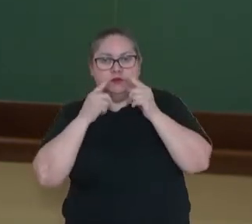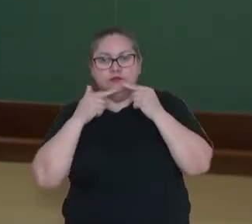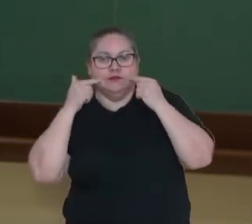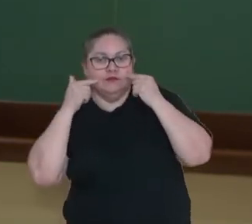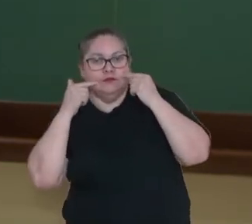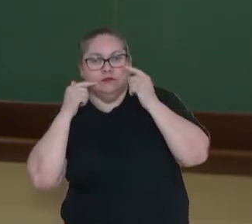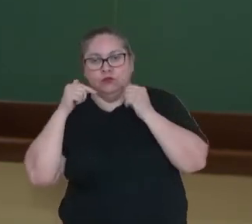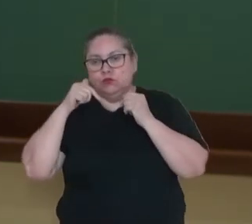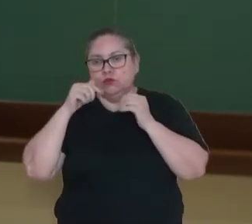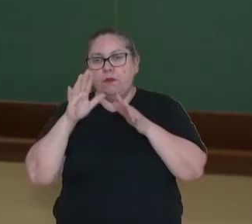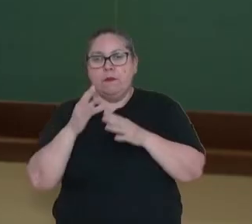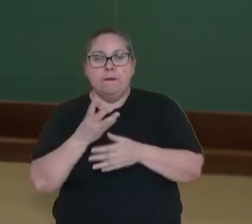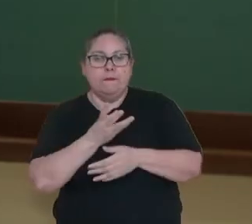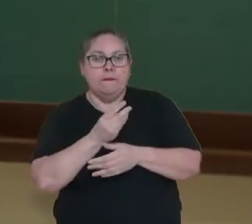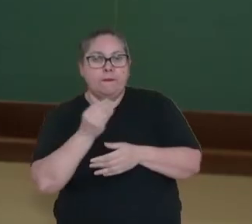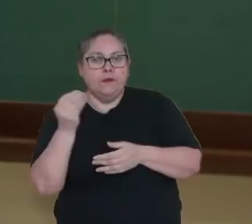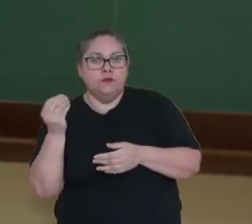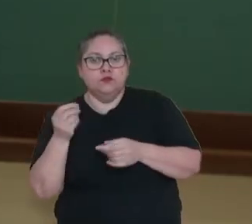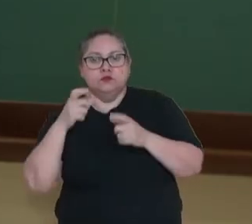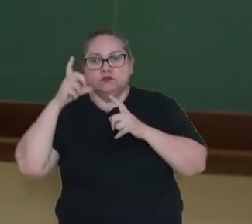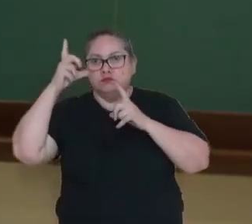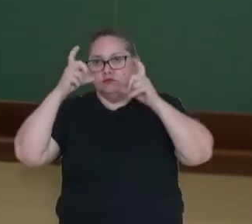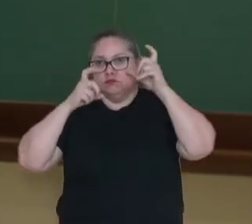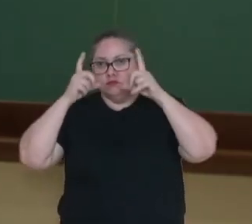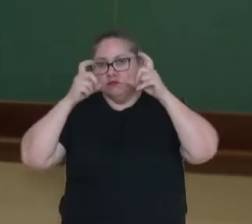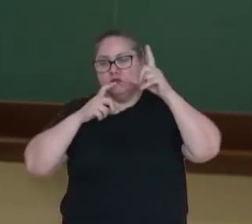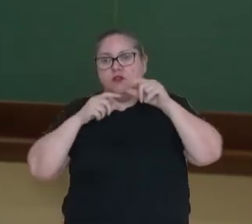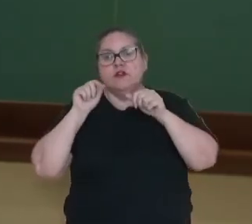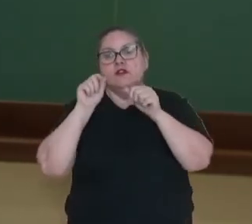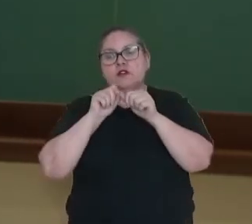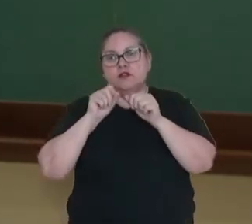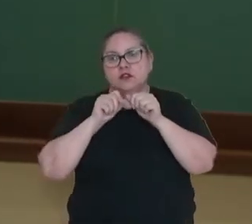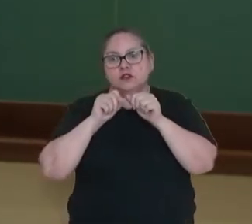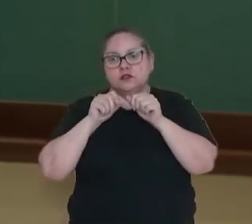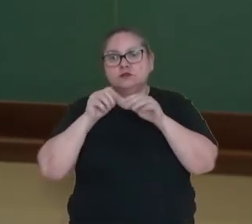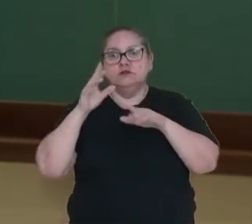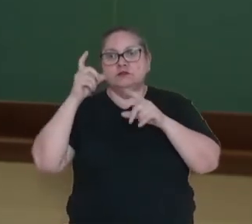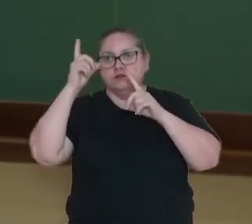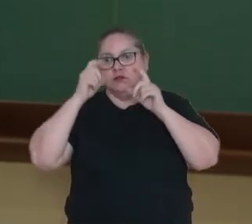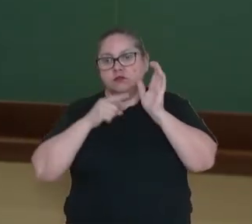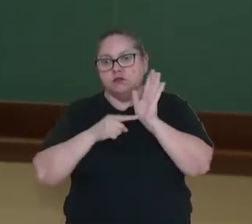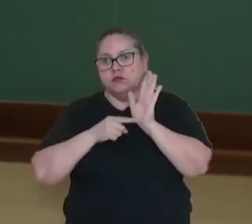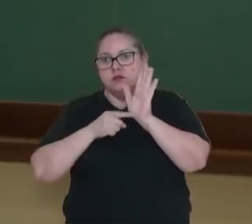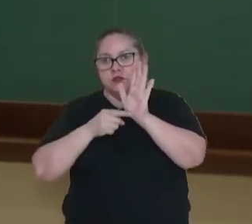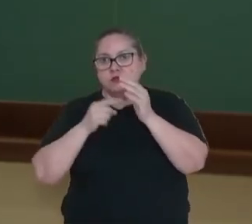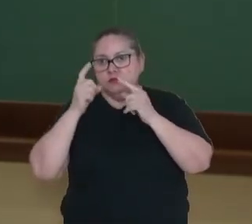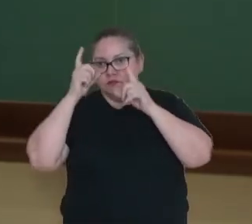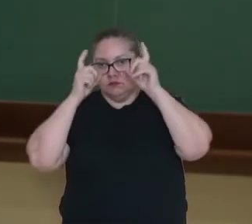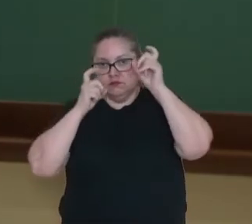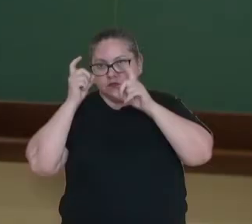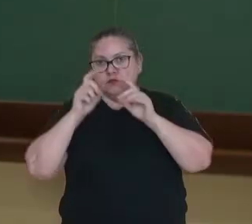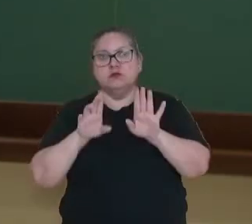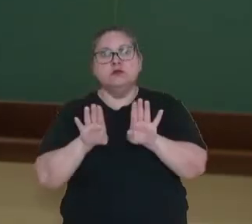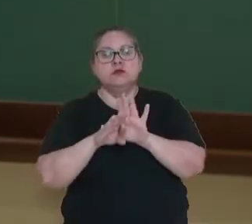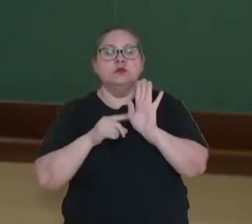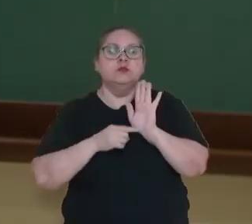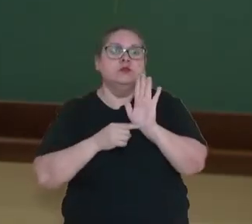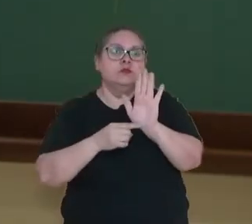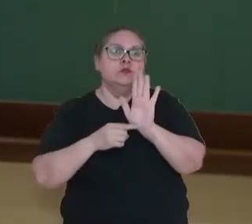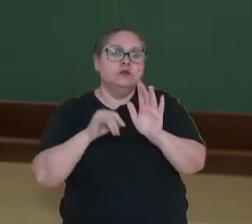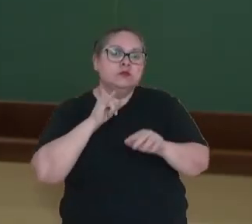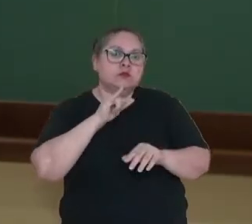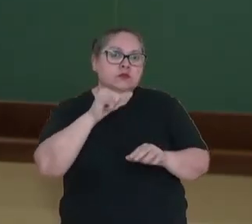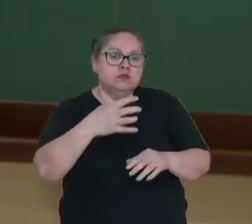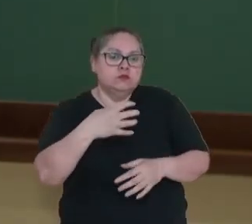Ele tem vários músculos que, né, produzem a sua expressão facial. Eles transmitem